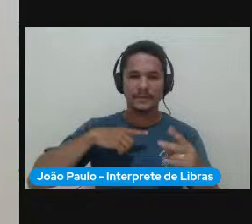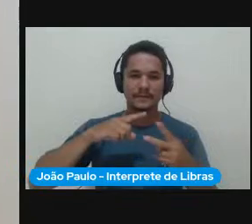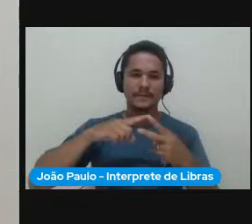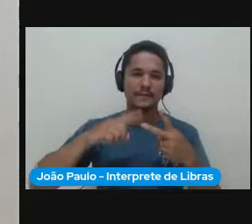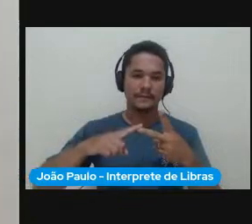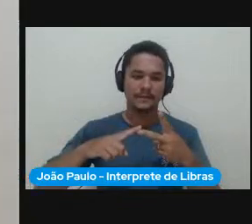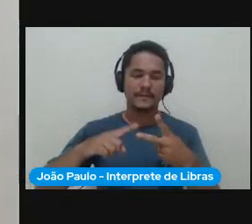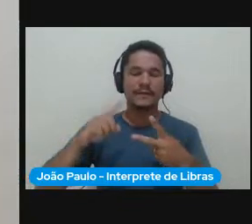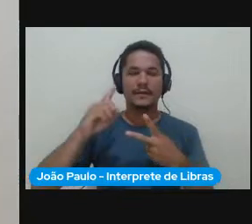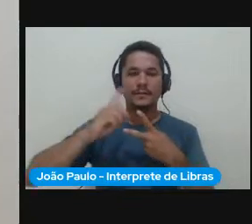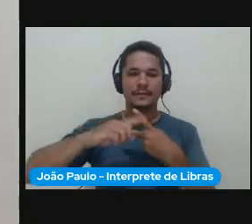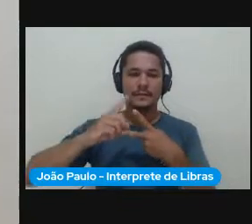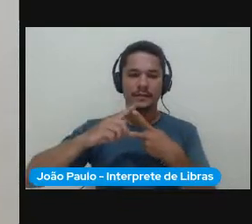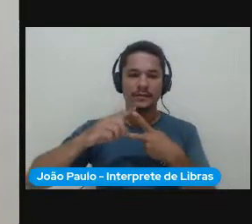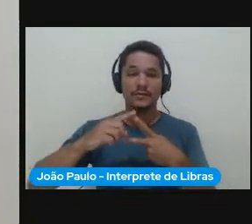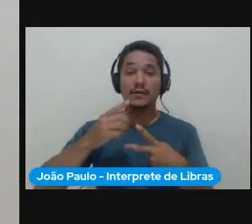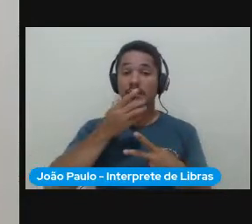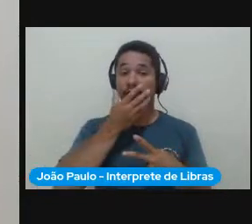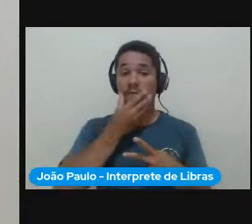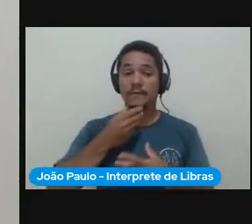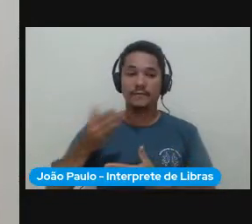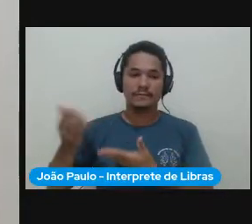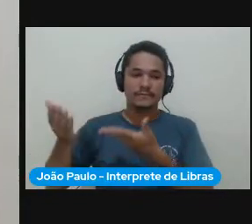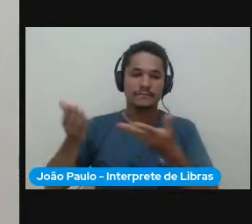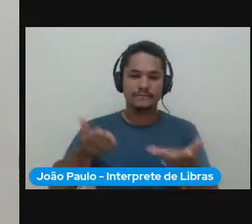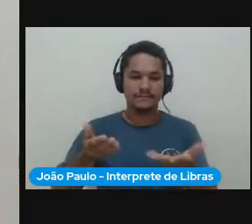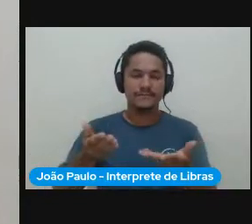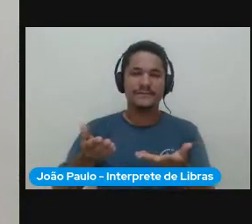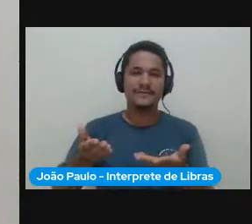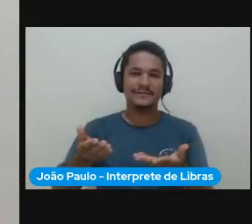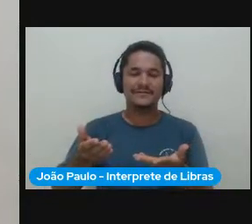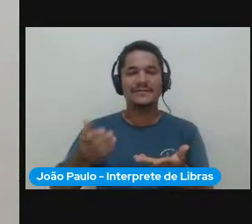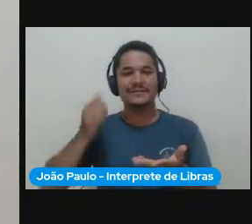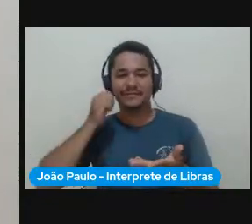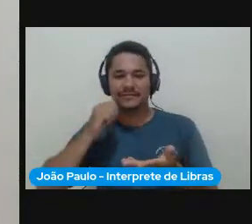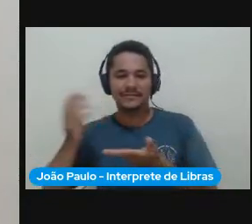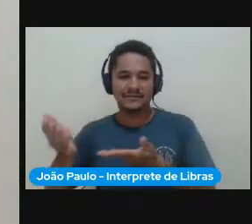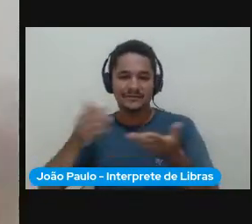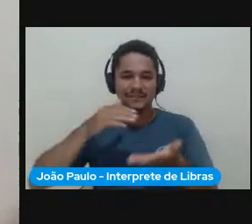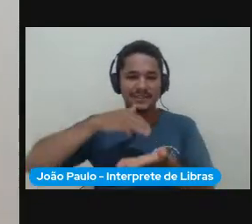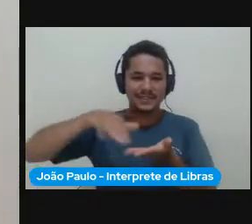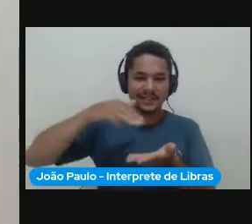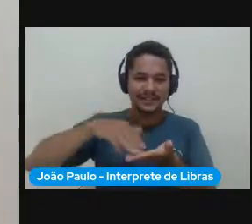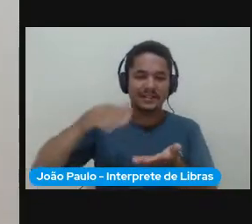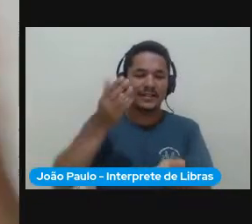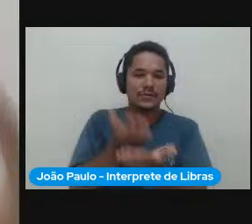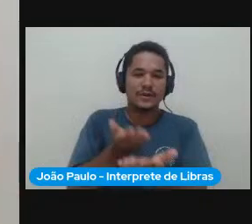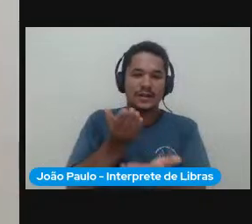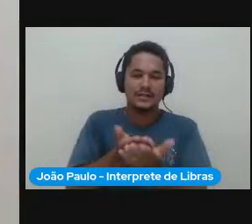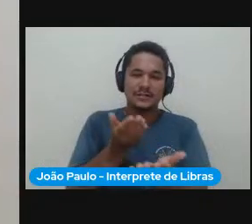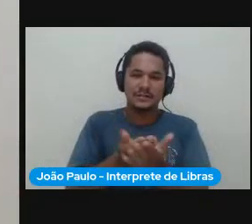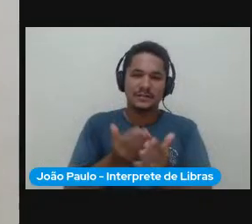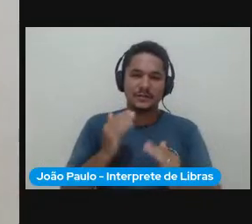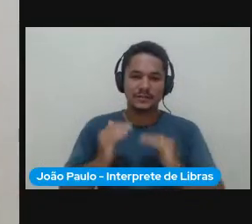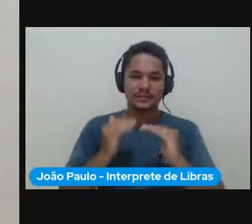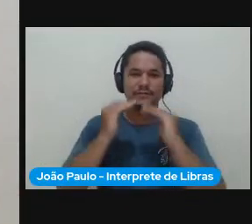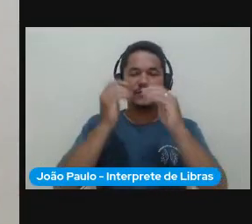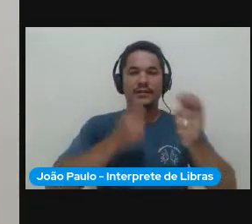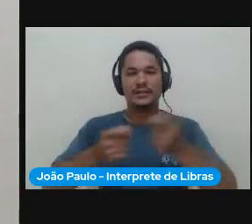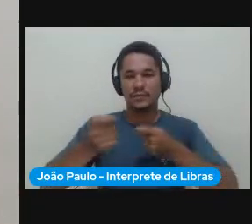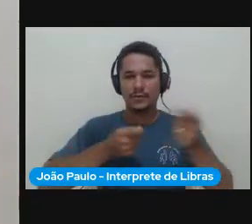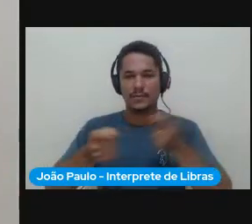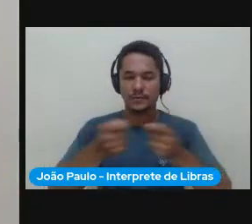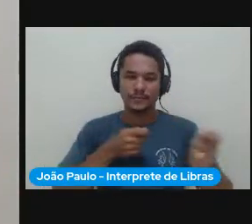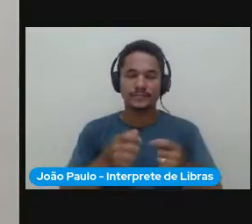primeiro, nós vamos receber os secretários de Educação e de Desenvolvimento Econômico para poder falar, né, um pouquinho como é que está